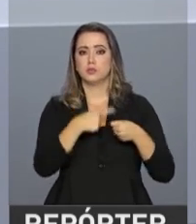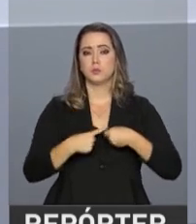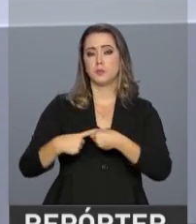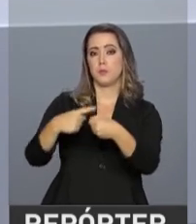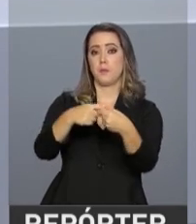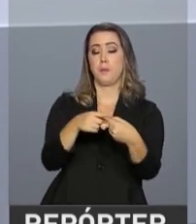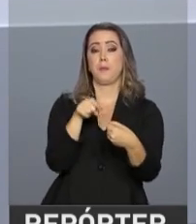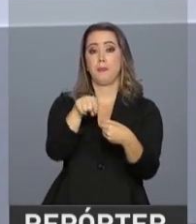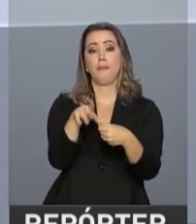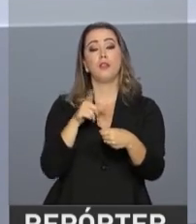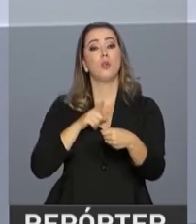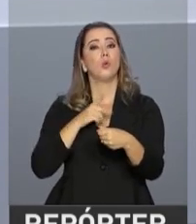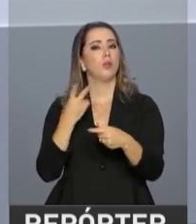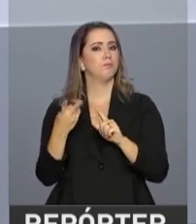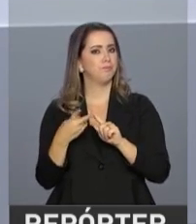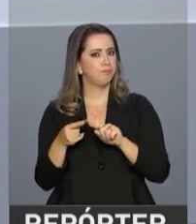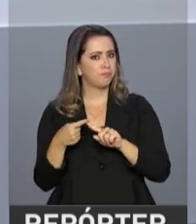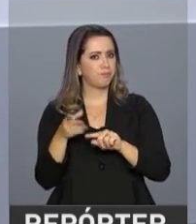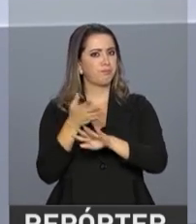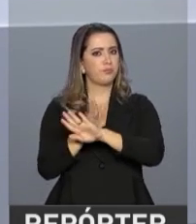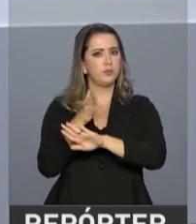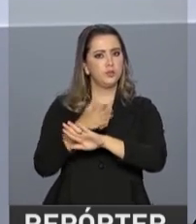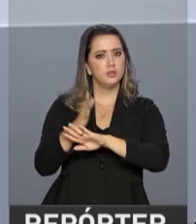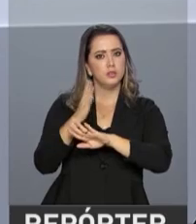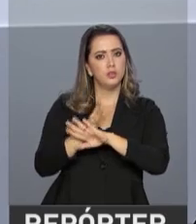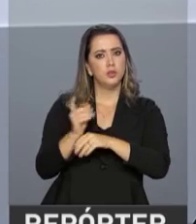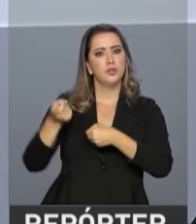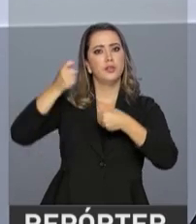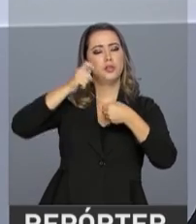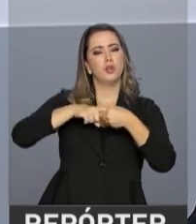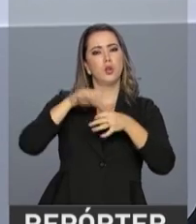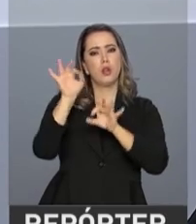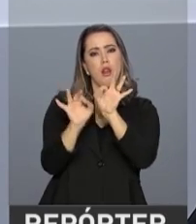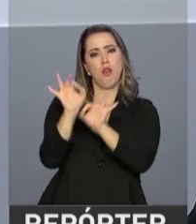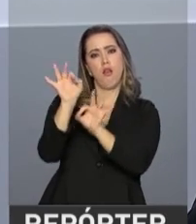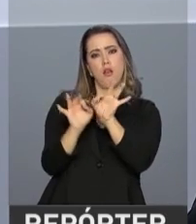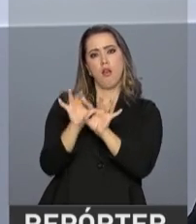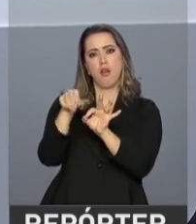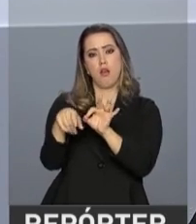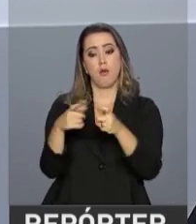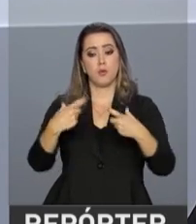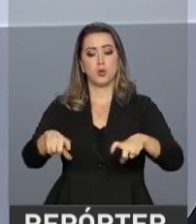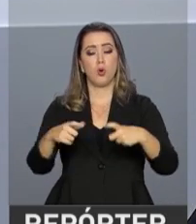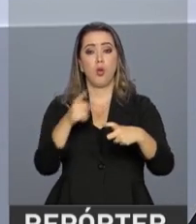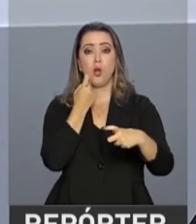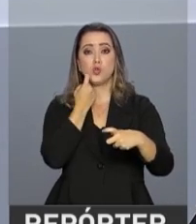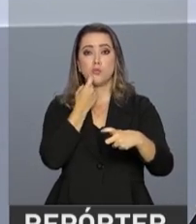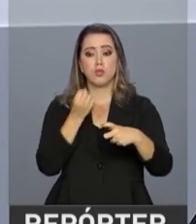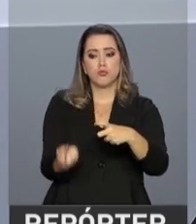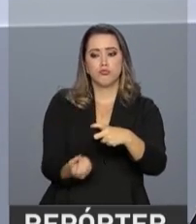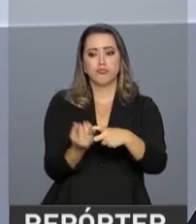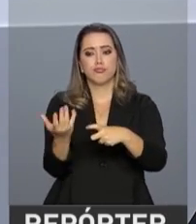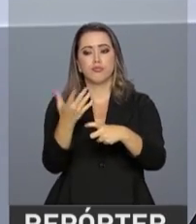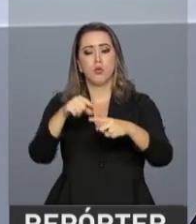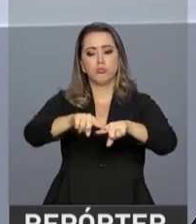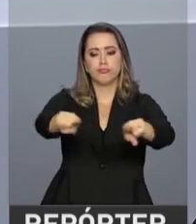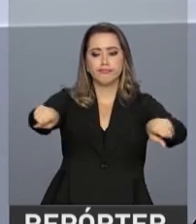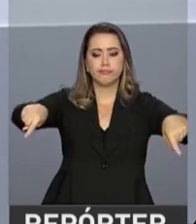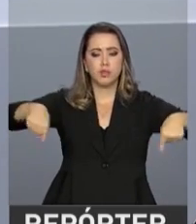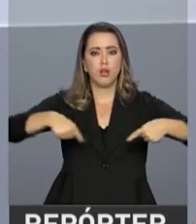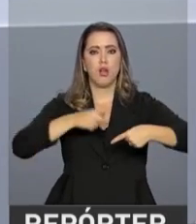estão previstos cursos de capacitação aos produtores recuperação e adaptação de viveiros implantação de tanques e